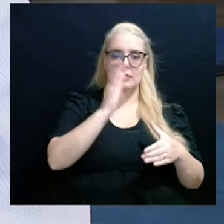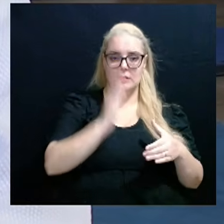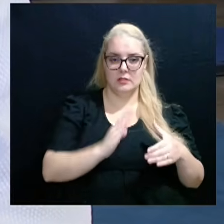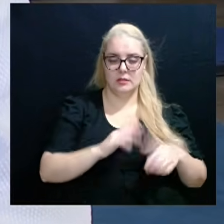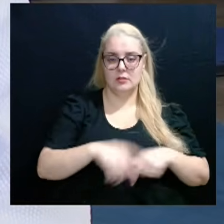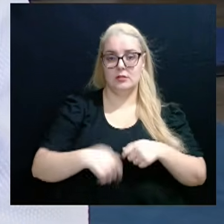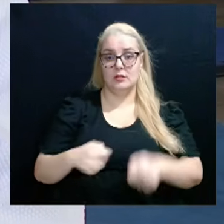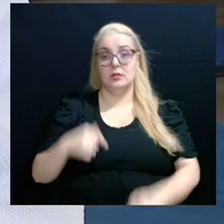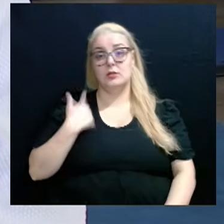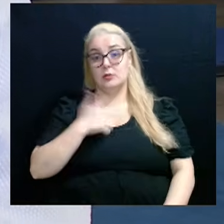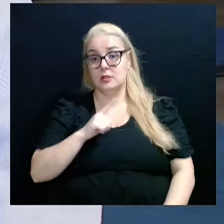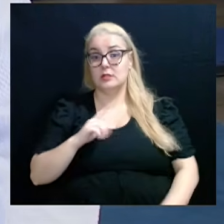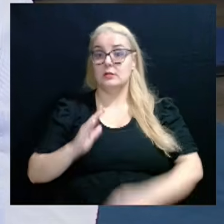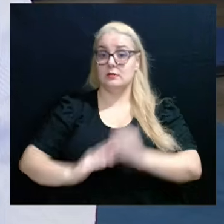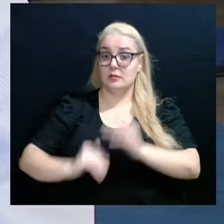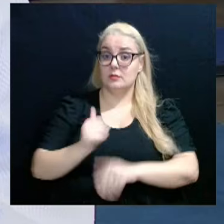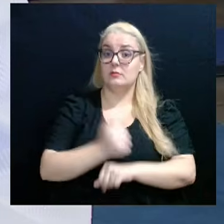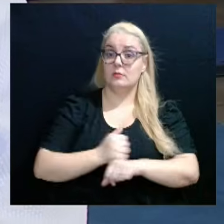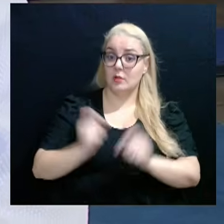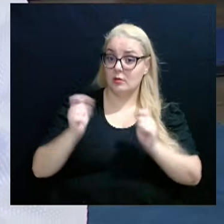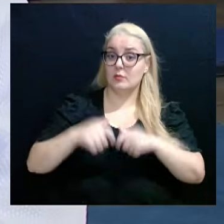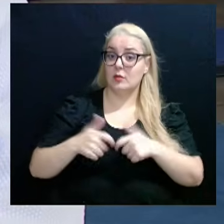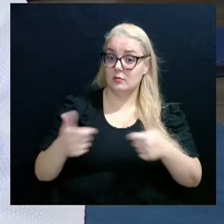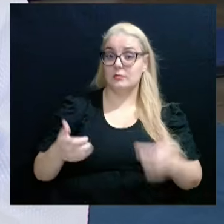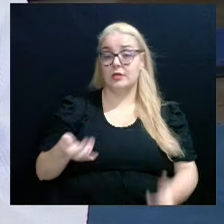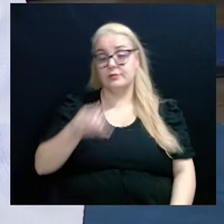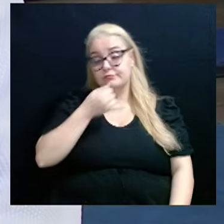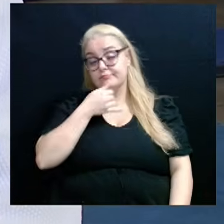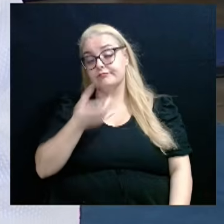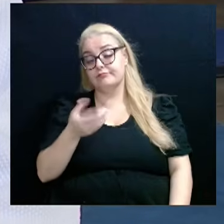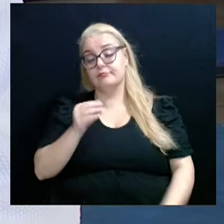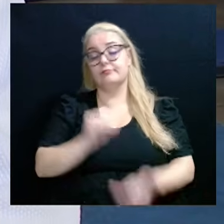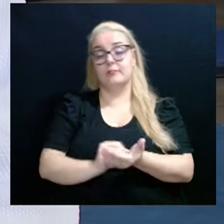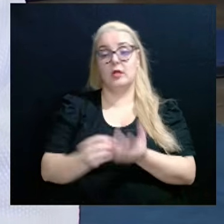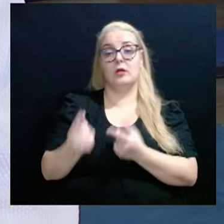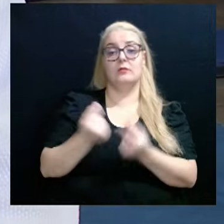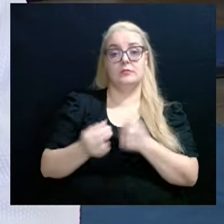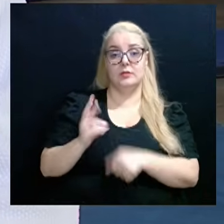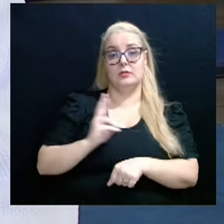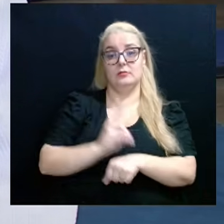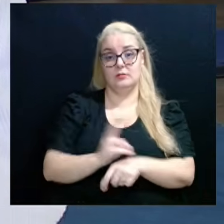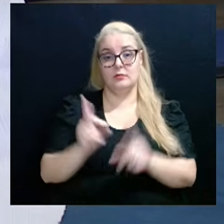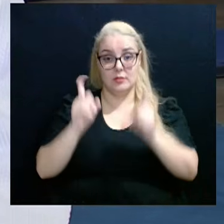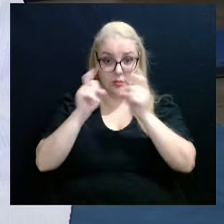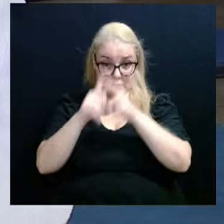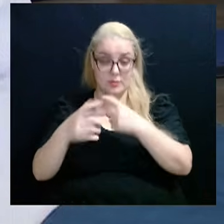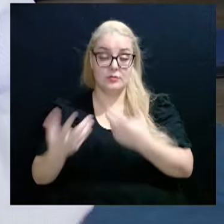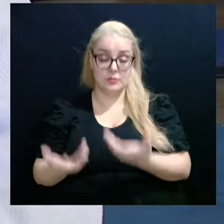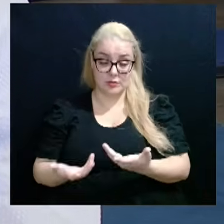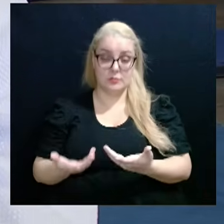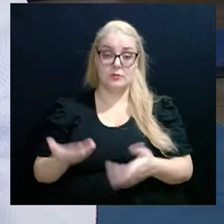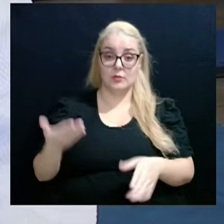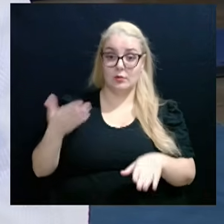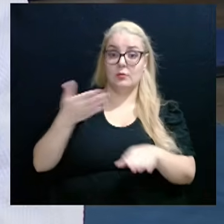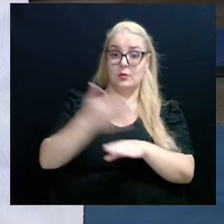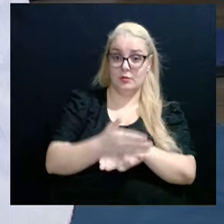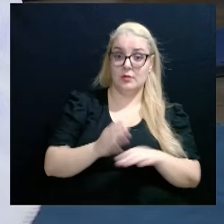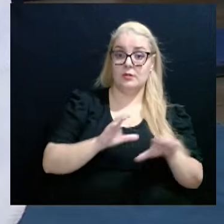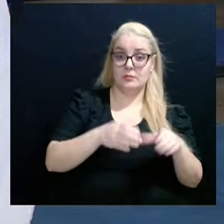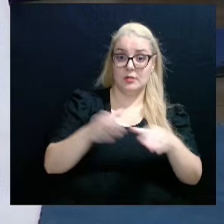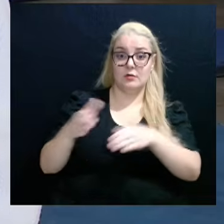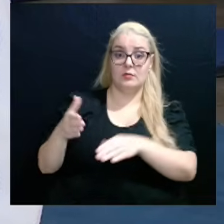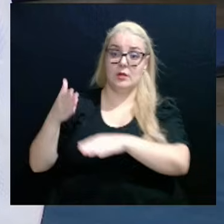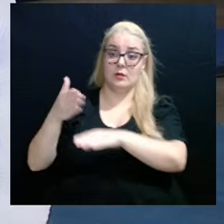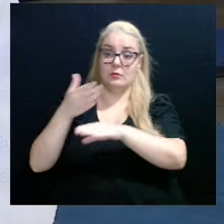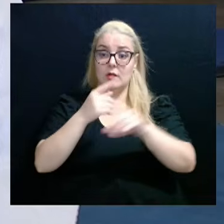com potencial na equipe, mas infelizmente a falta de recurso acaba por dificultar o acesso das equipes às competições, com relação